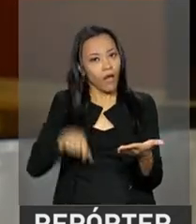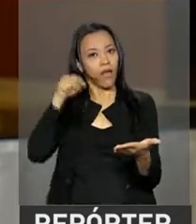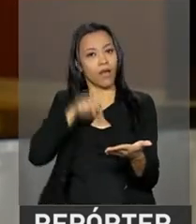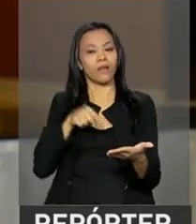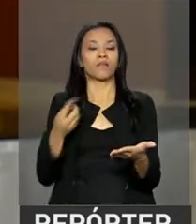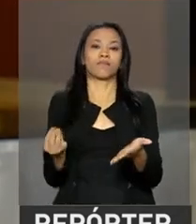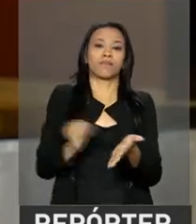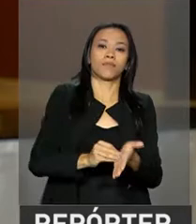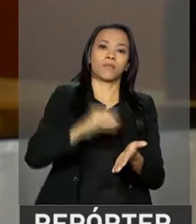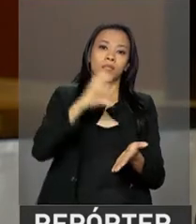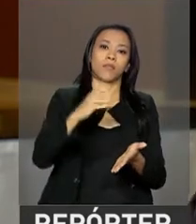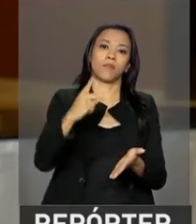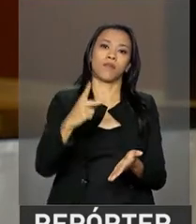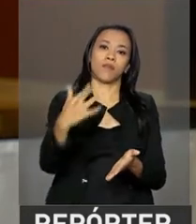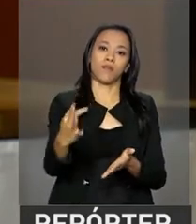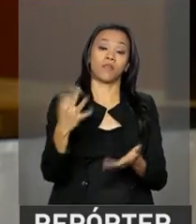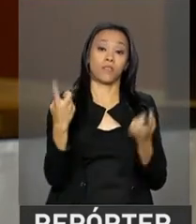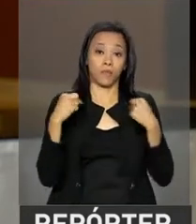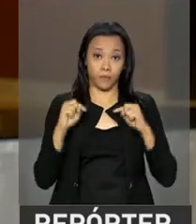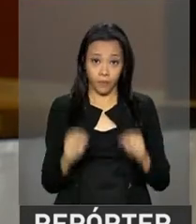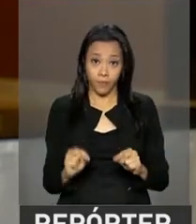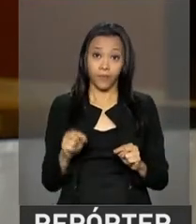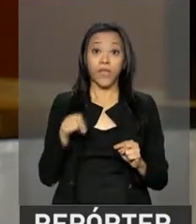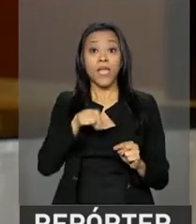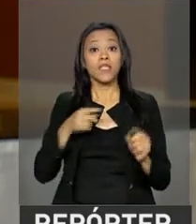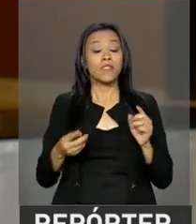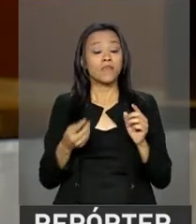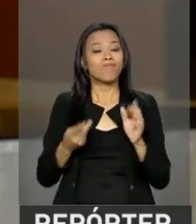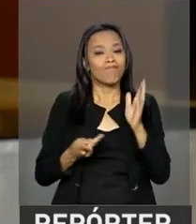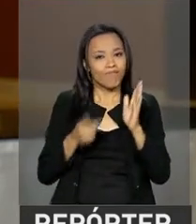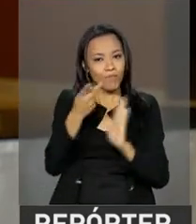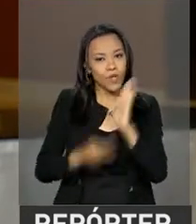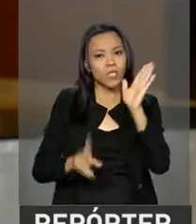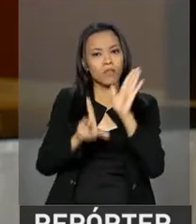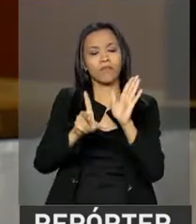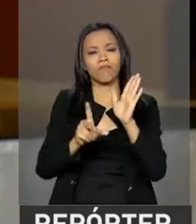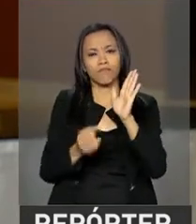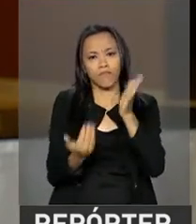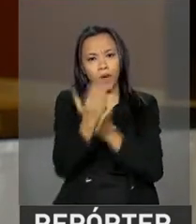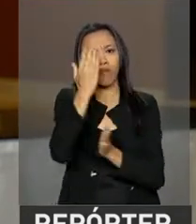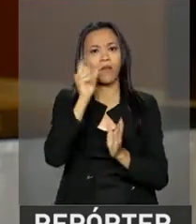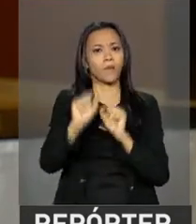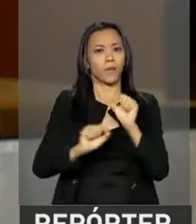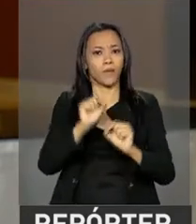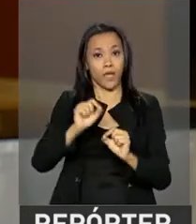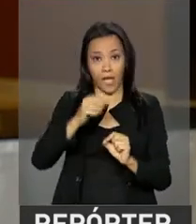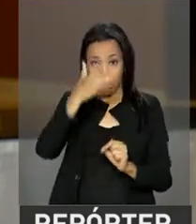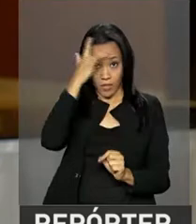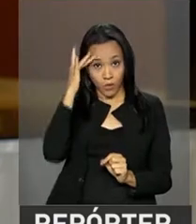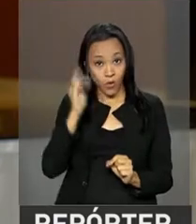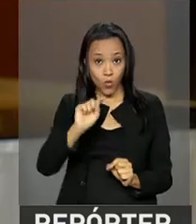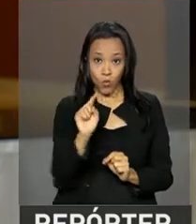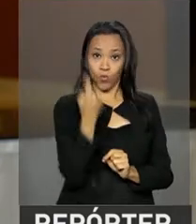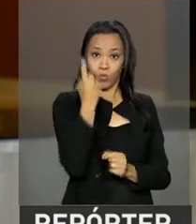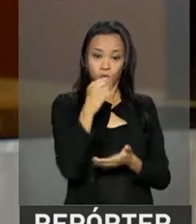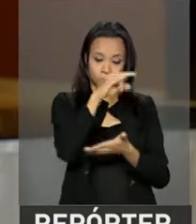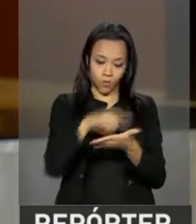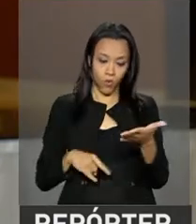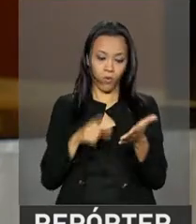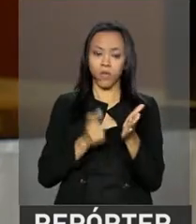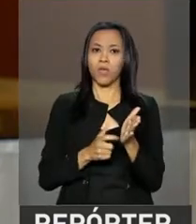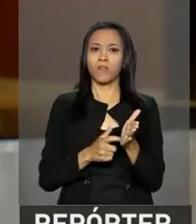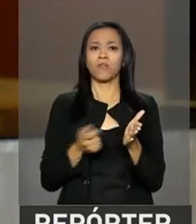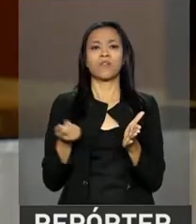cpf jaime a idéia de acordo com o projeto aprovado é que o cidadão com a identidade única ele seja